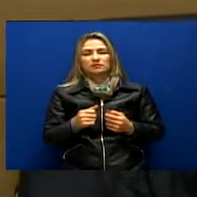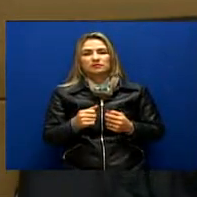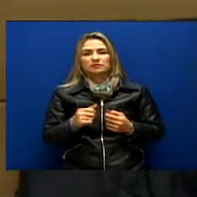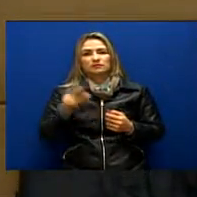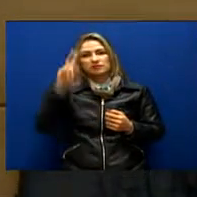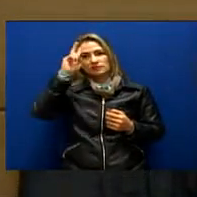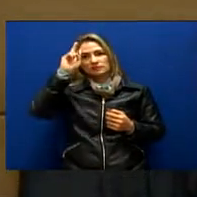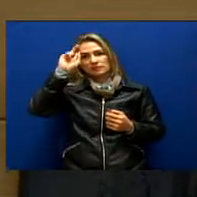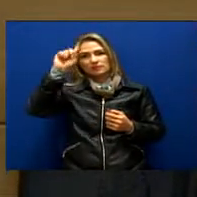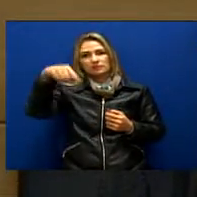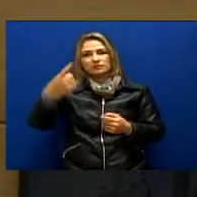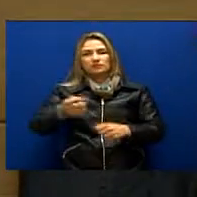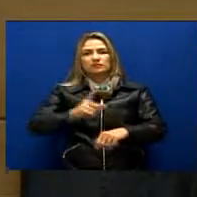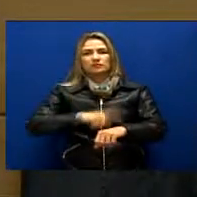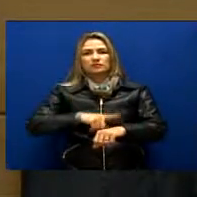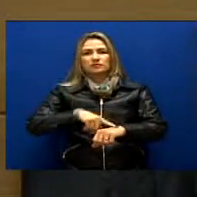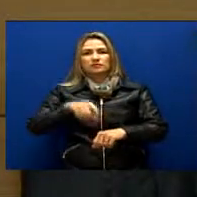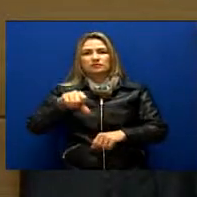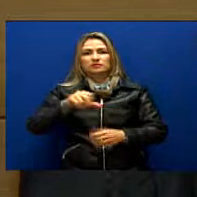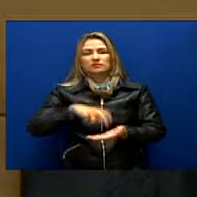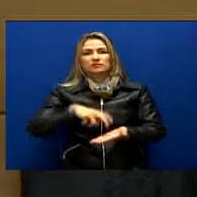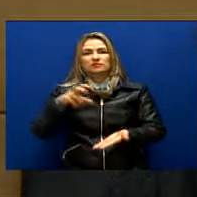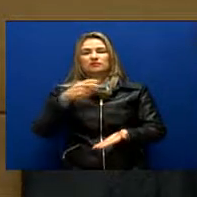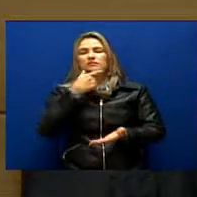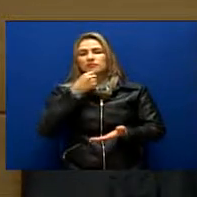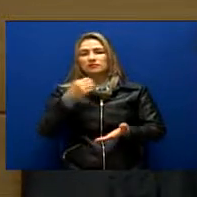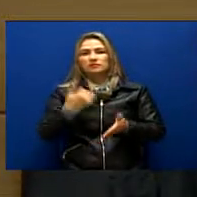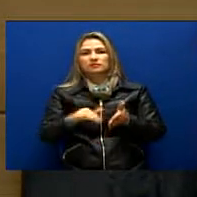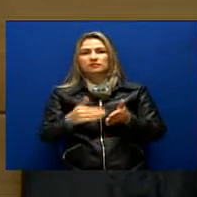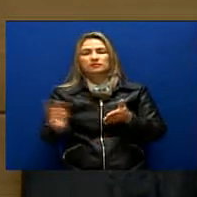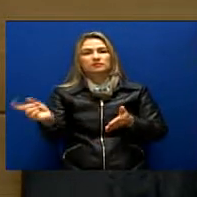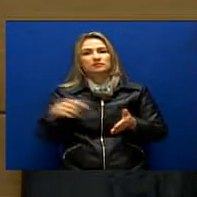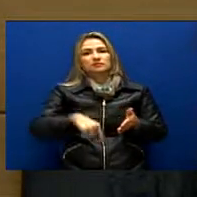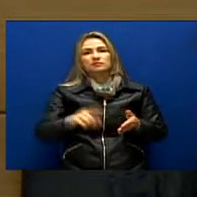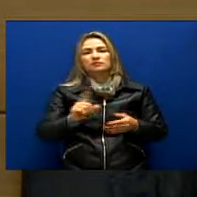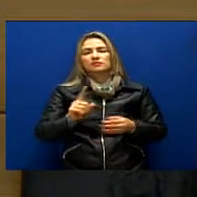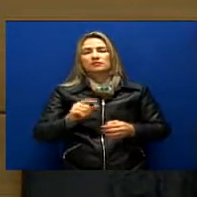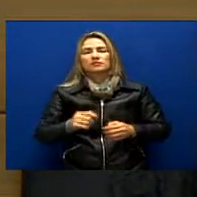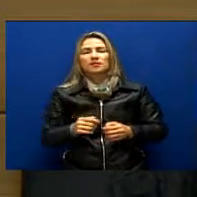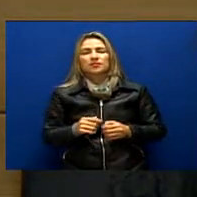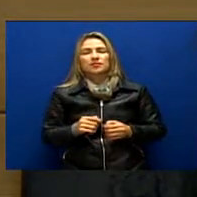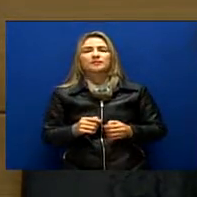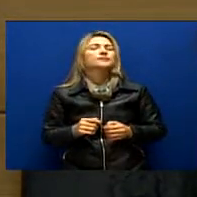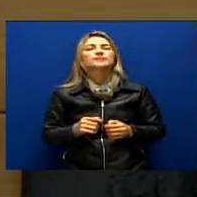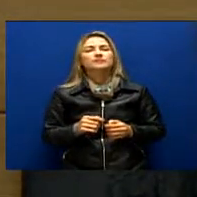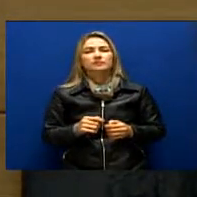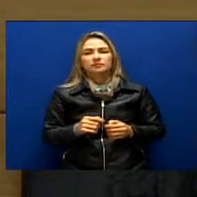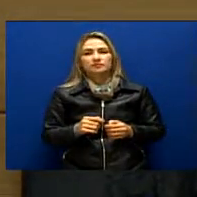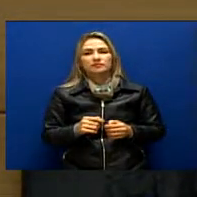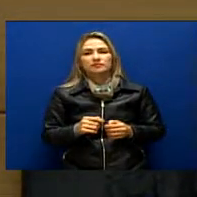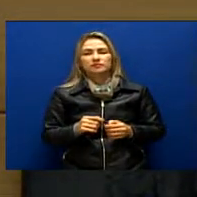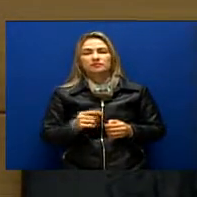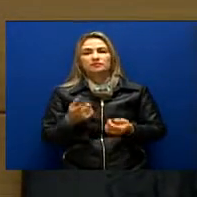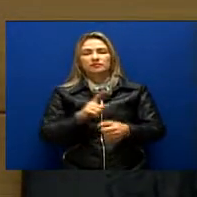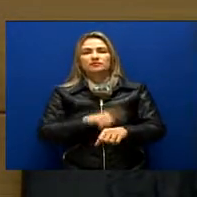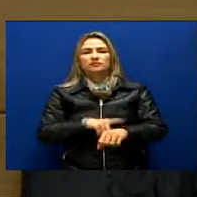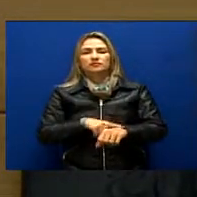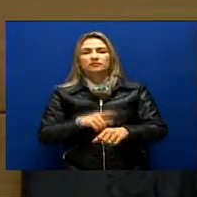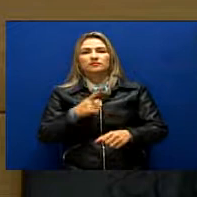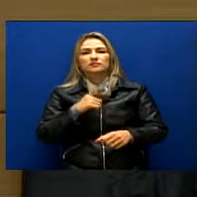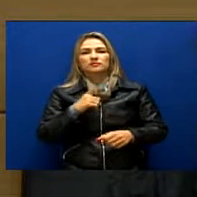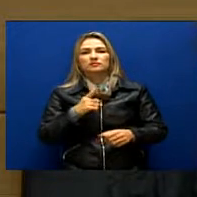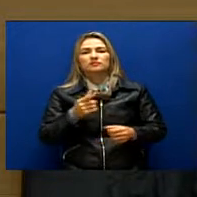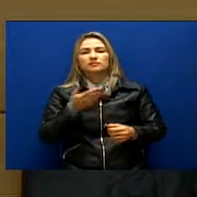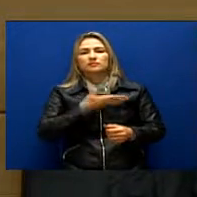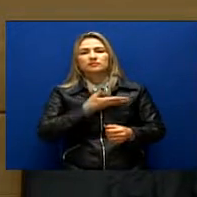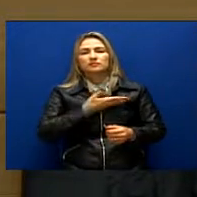para segunda-feira, às 9 horas, o secretário não estará presente. Então, poderemos ter mais tempo ainda, inclusive com a sugestão da